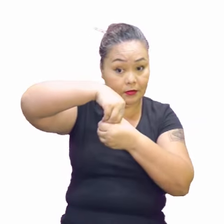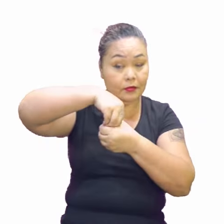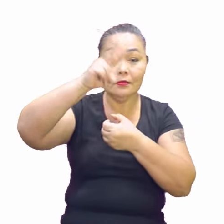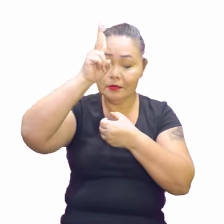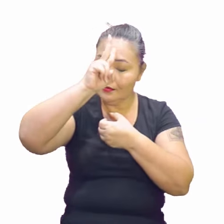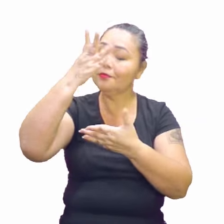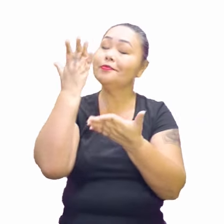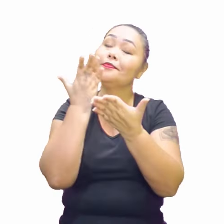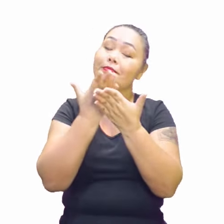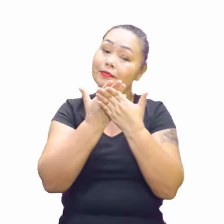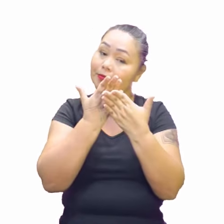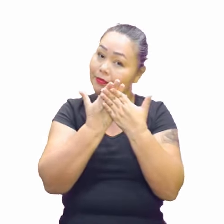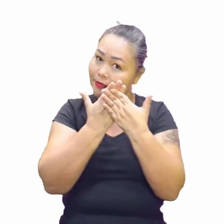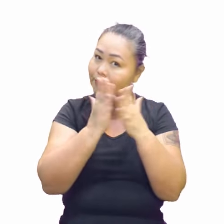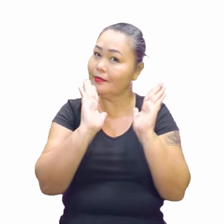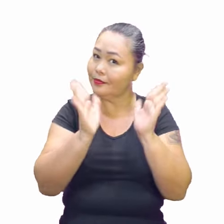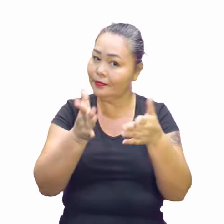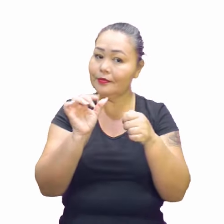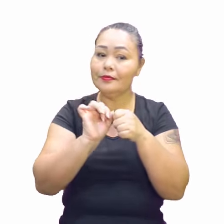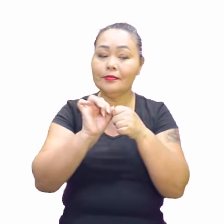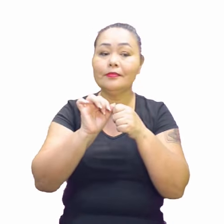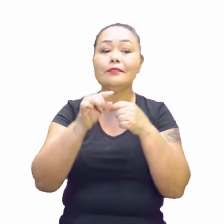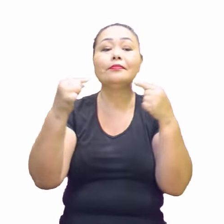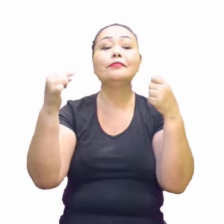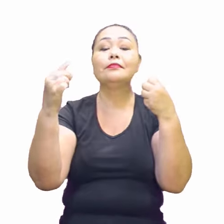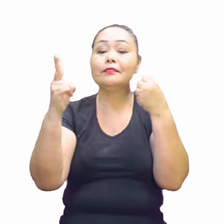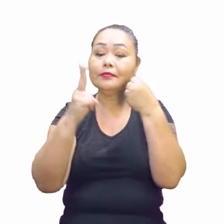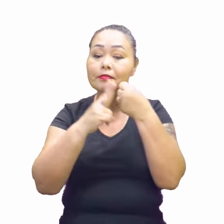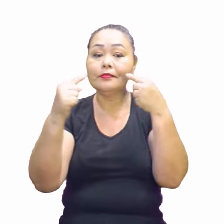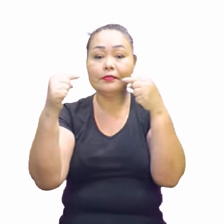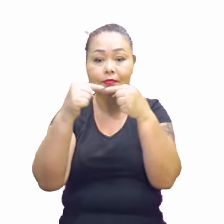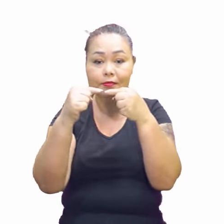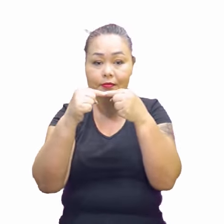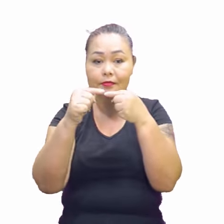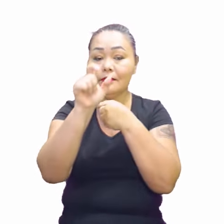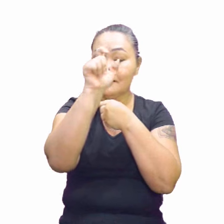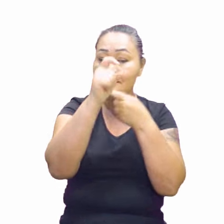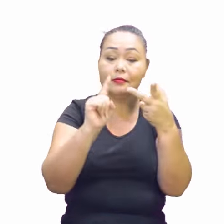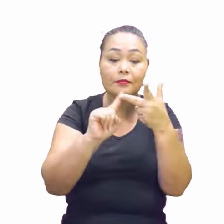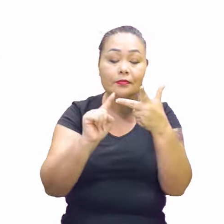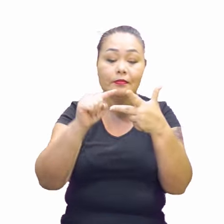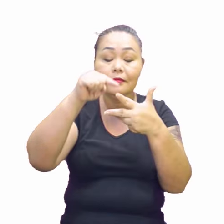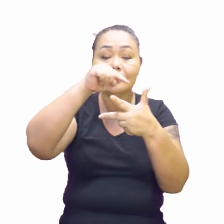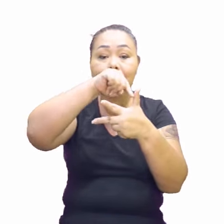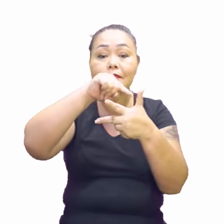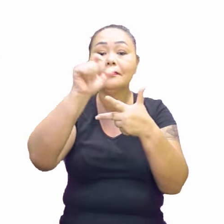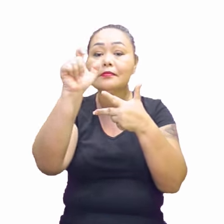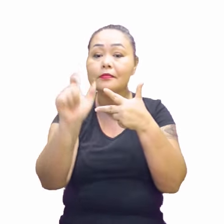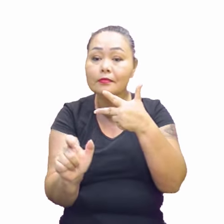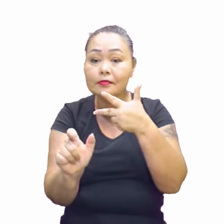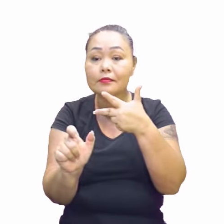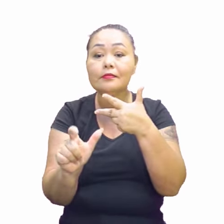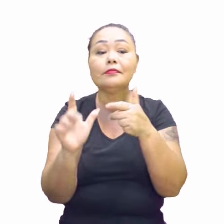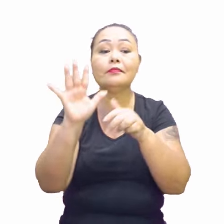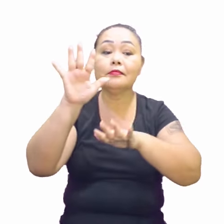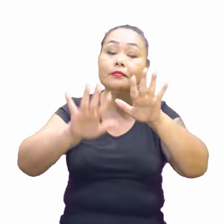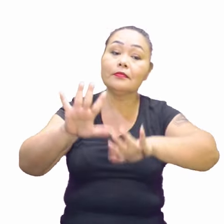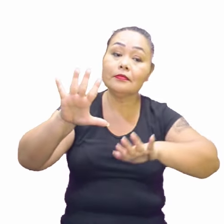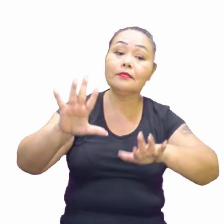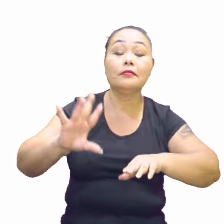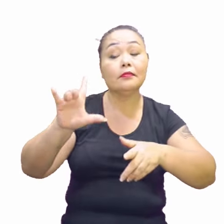Lembram? Vamos. O verbo concorda em número de pessoa com sujeito. Os exames podem pôr